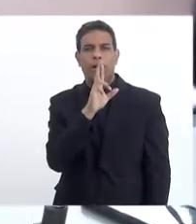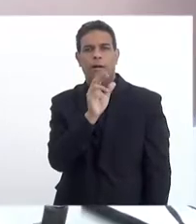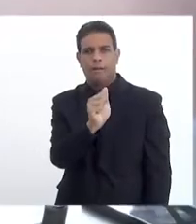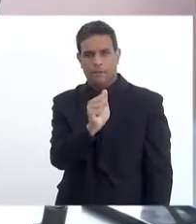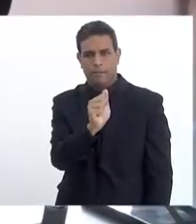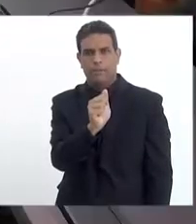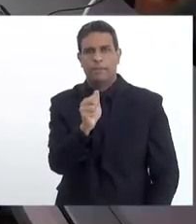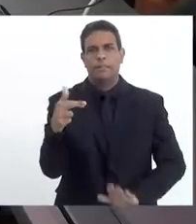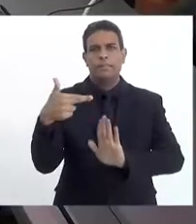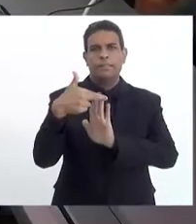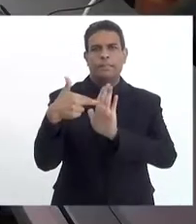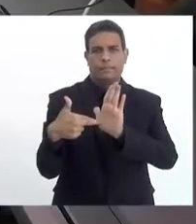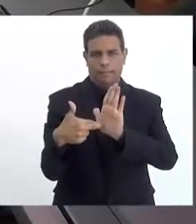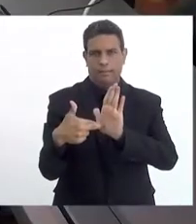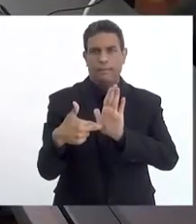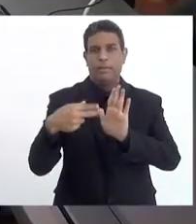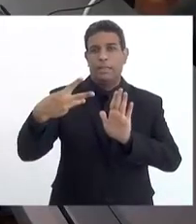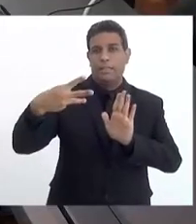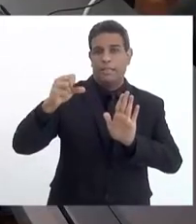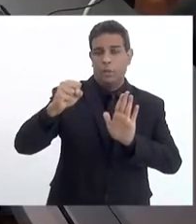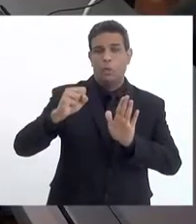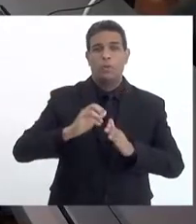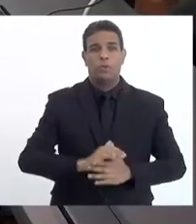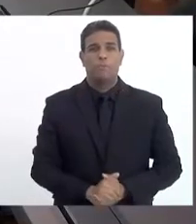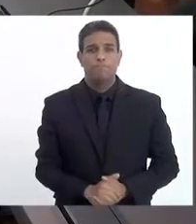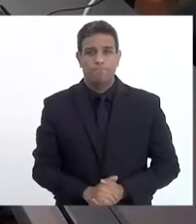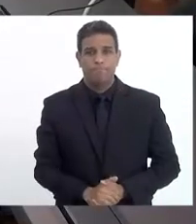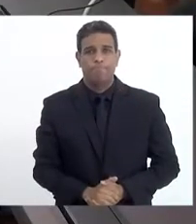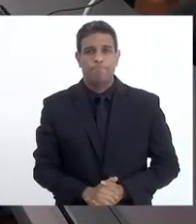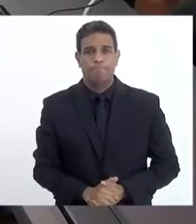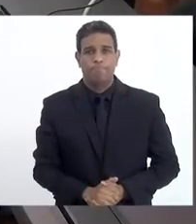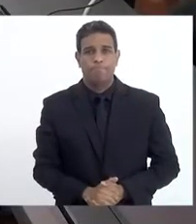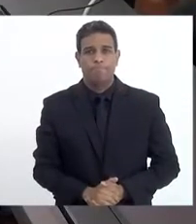Relator, deputado Rodrigo Amorim, 38 da PAU.